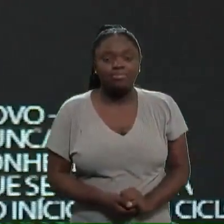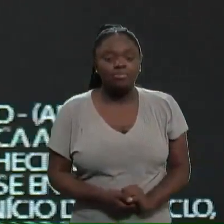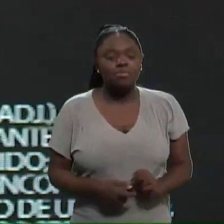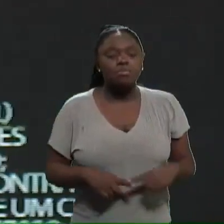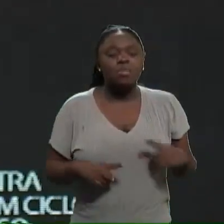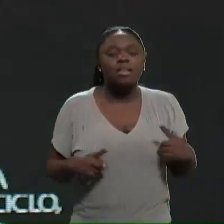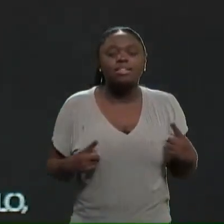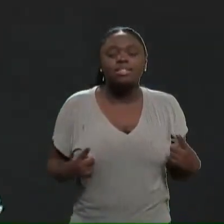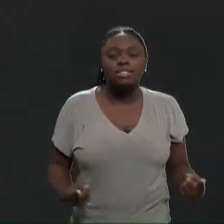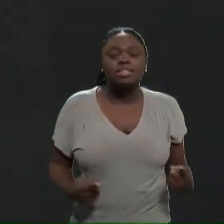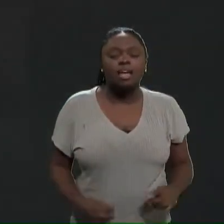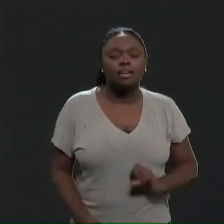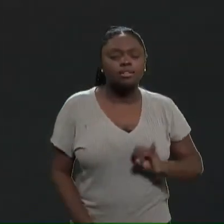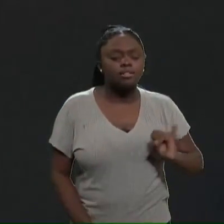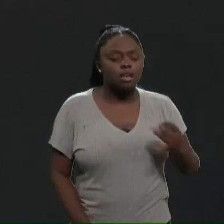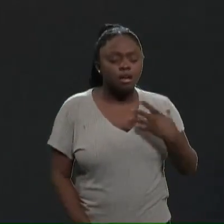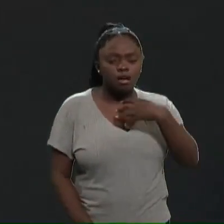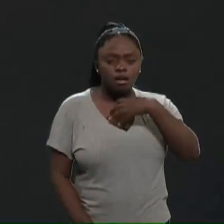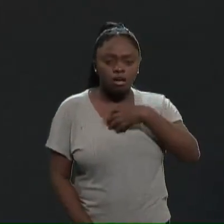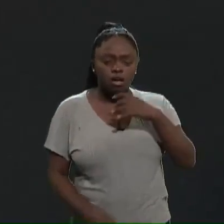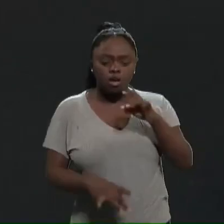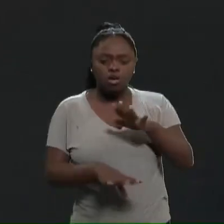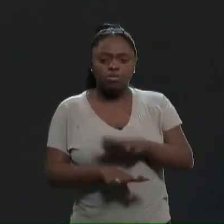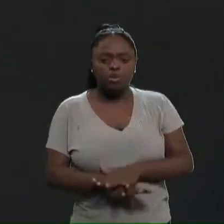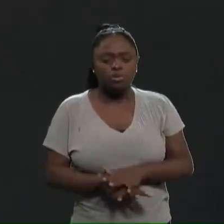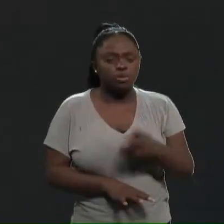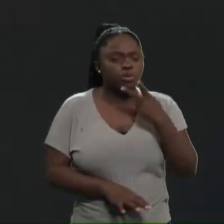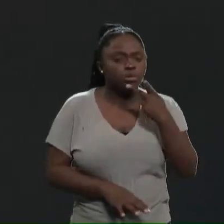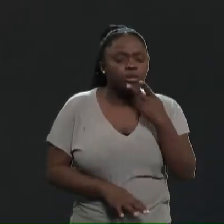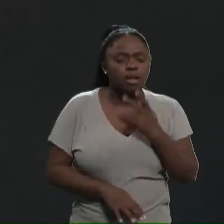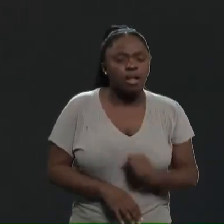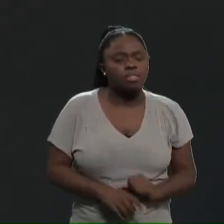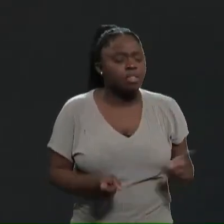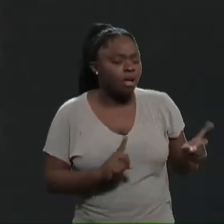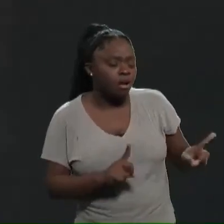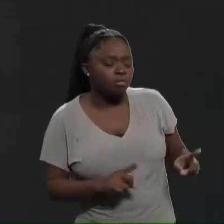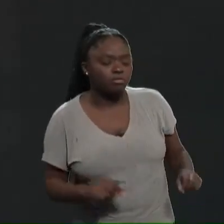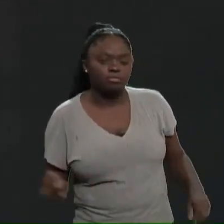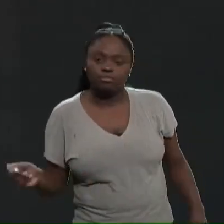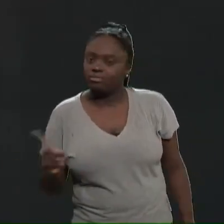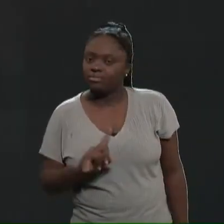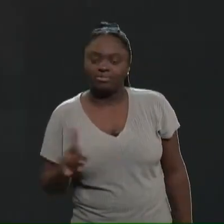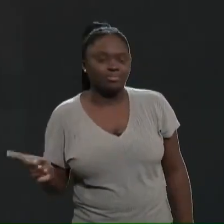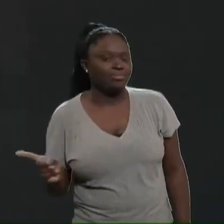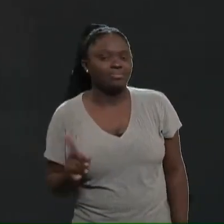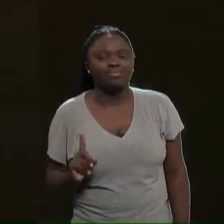Mas quem está com seus sentidos aguçados, não diz não para aquilo que deveria dizer sim.